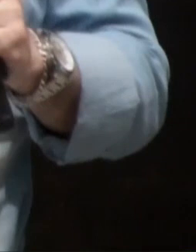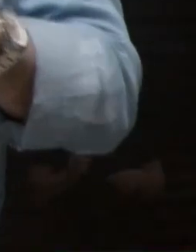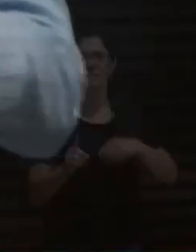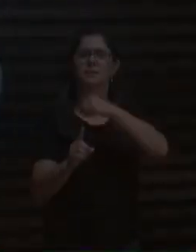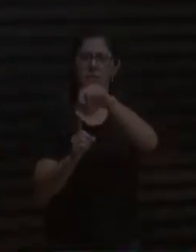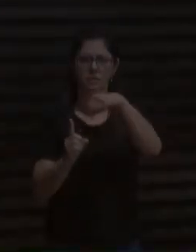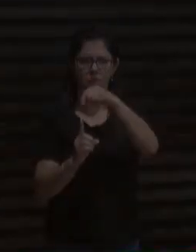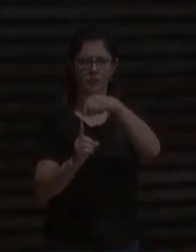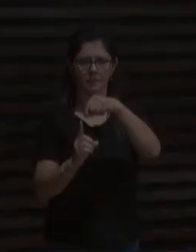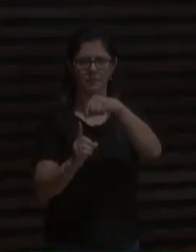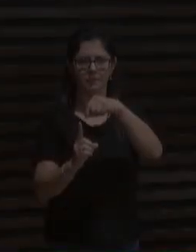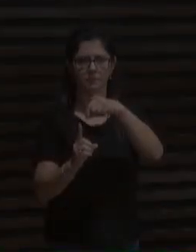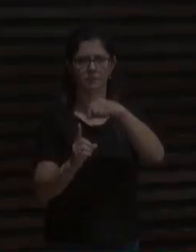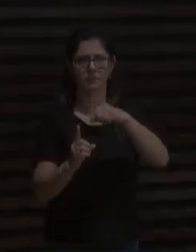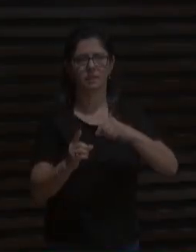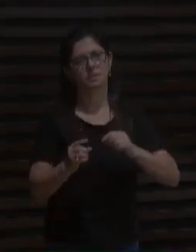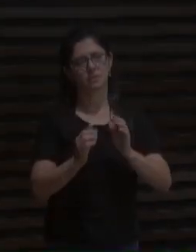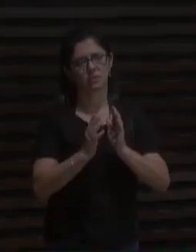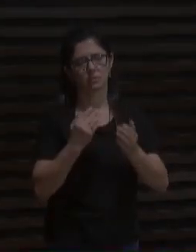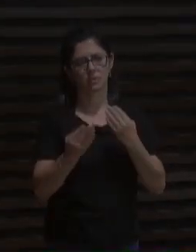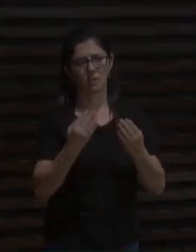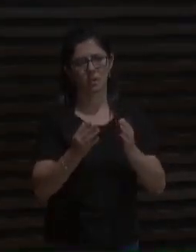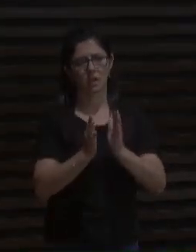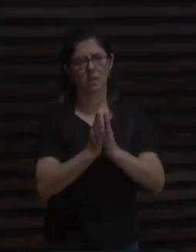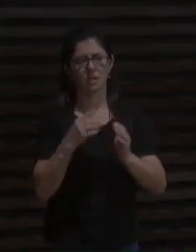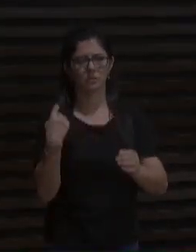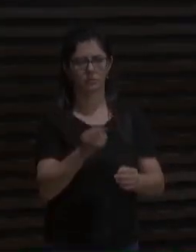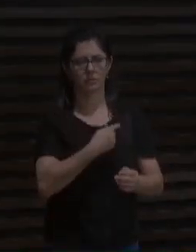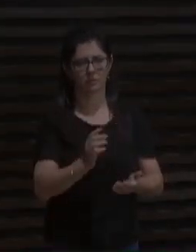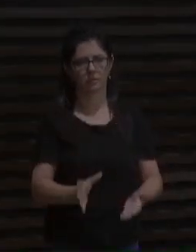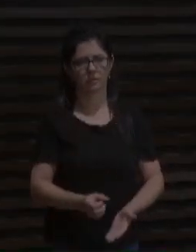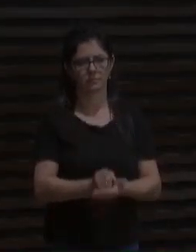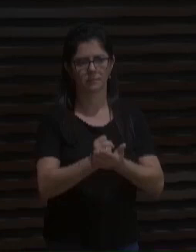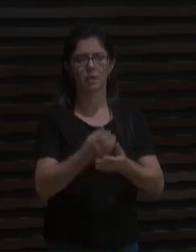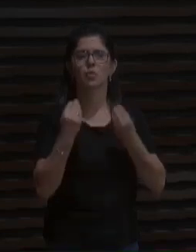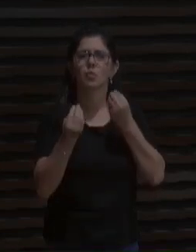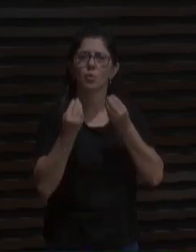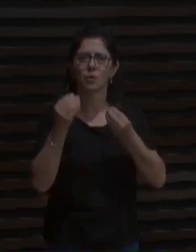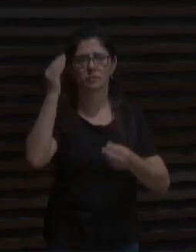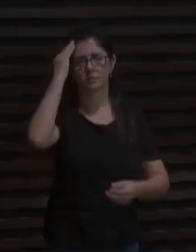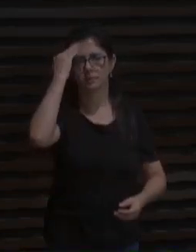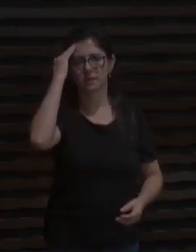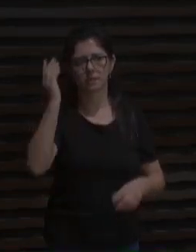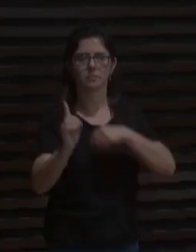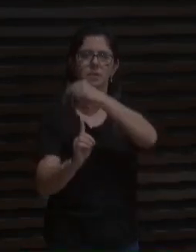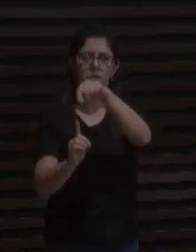Santificação em relação à nossa salvação. Como é que a gente entende a santificação? A santificação, primeiramente,